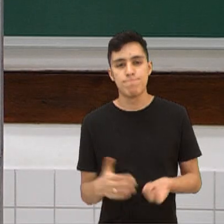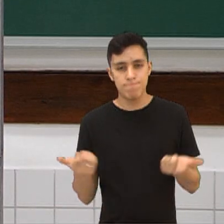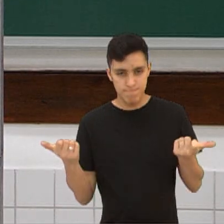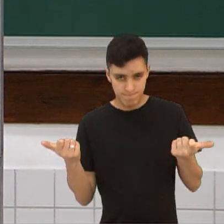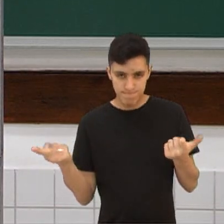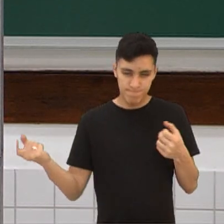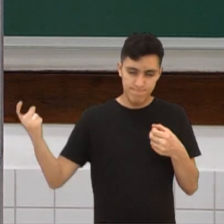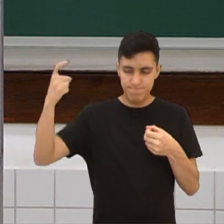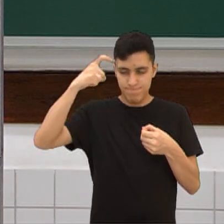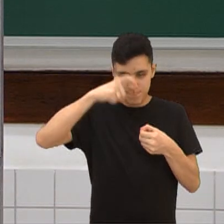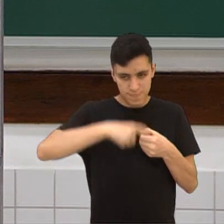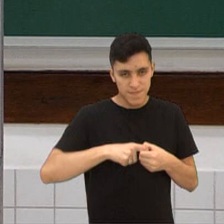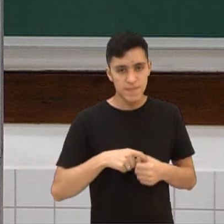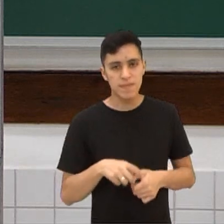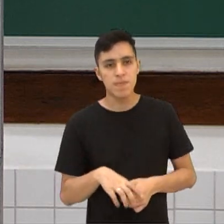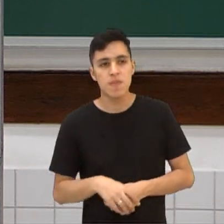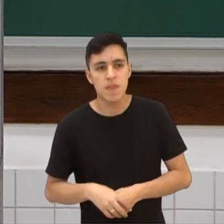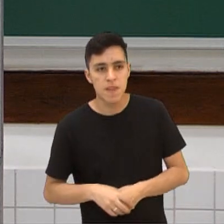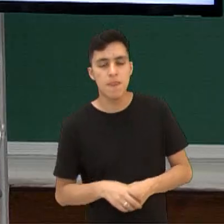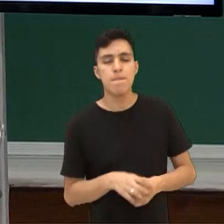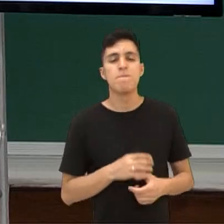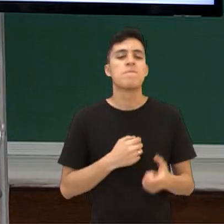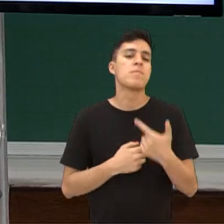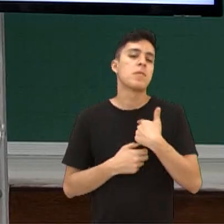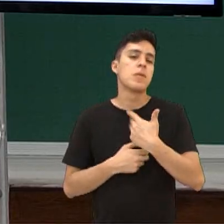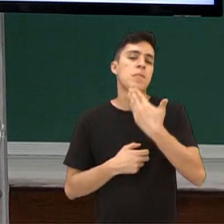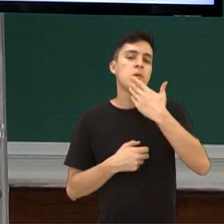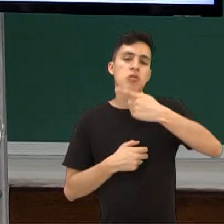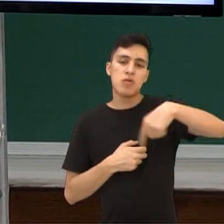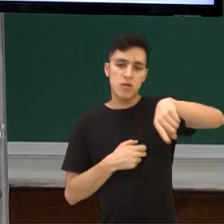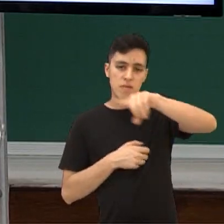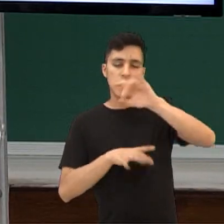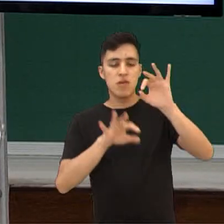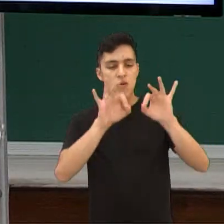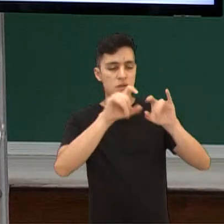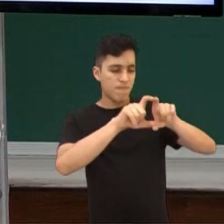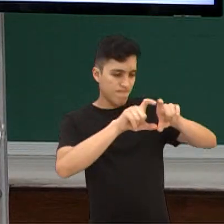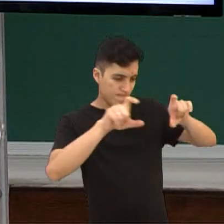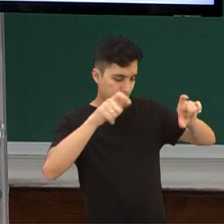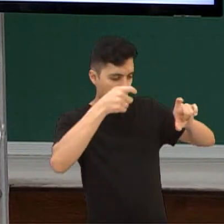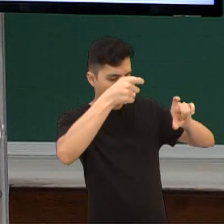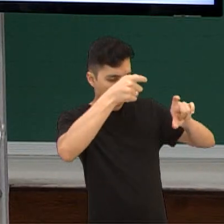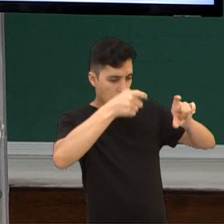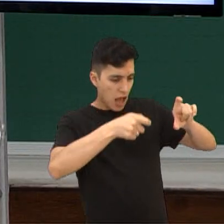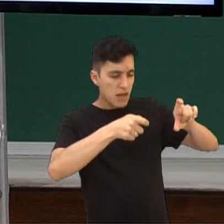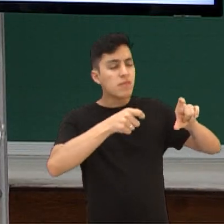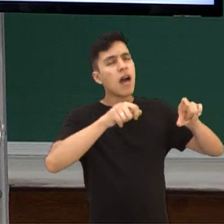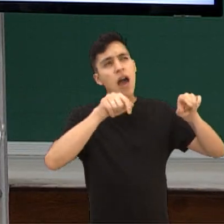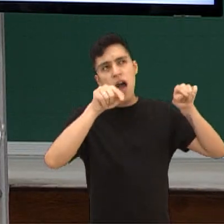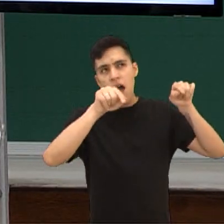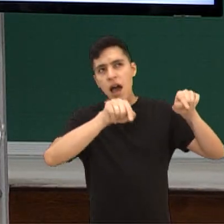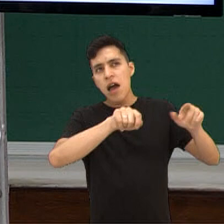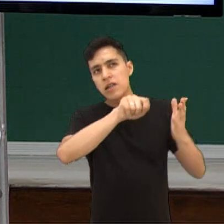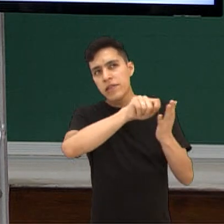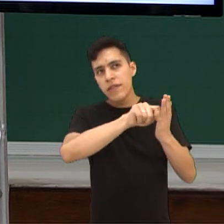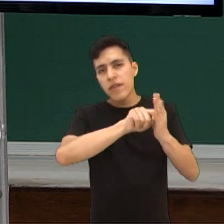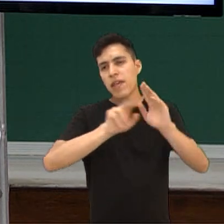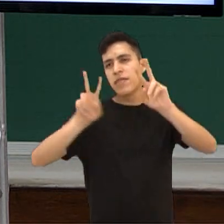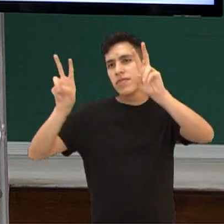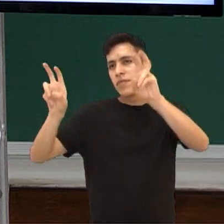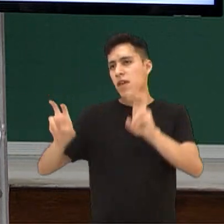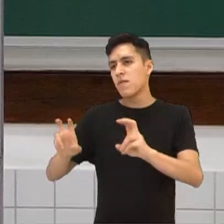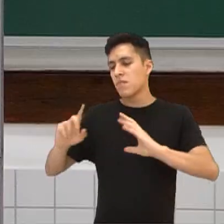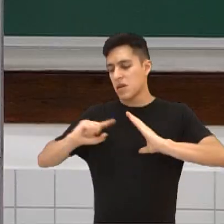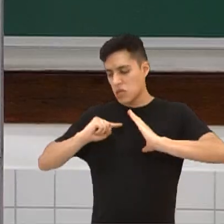Estamos de volta aqui, né, pessoal? Então, o que eu pedi para você fazer? Criar uma estrofe de um rap com o tema da educação nesse período de isolamento social. Em